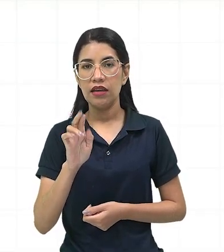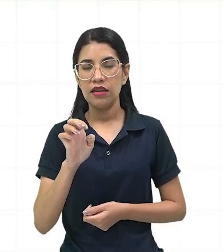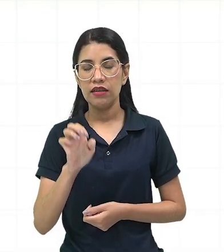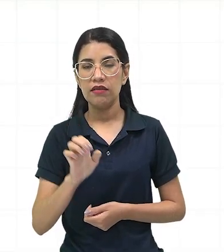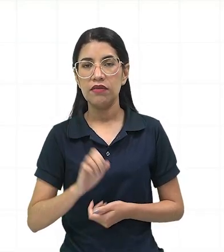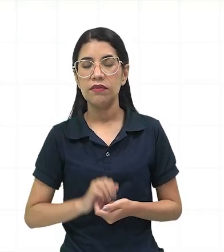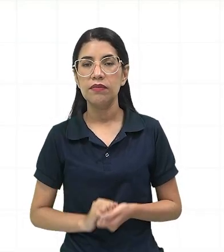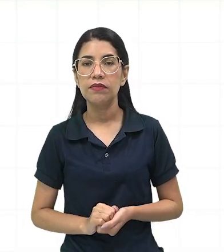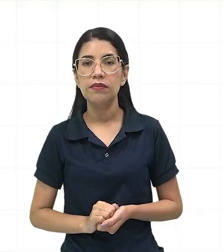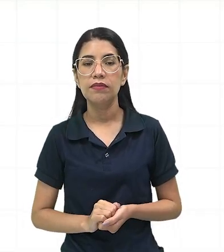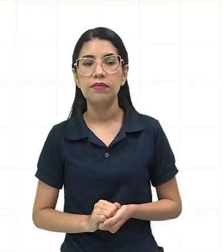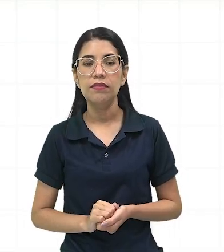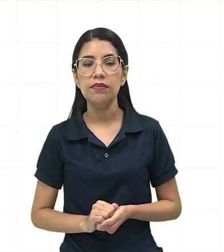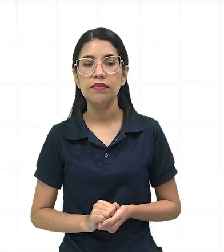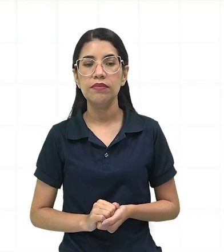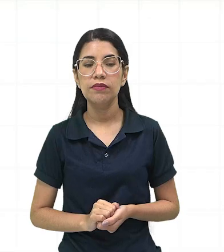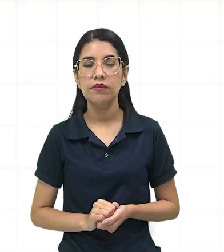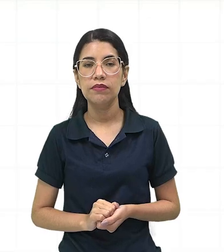Ok?